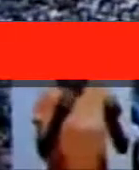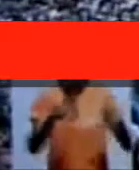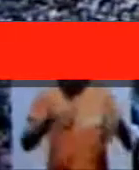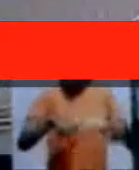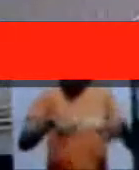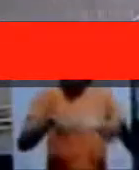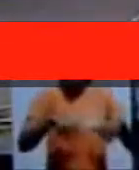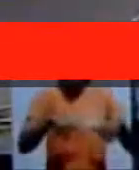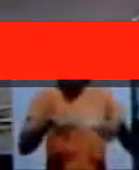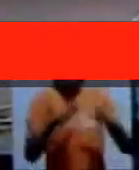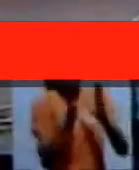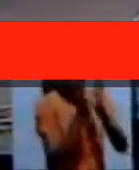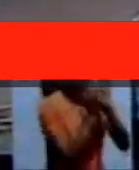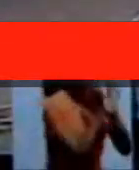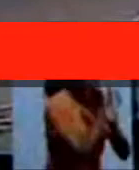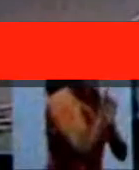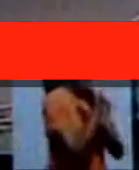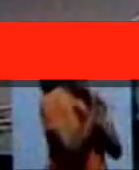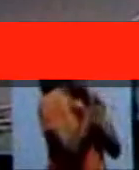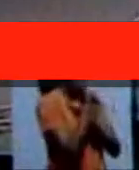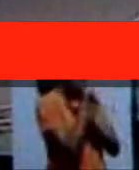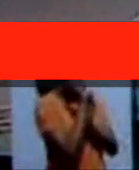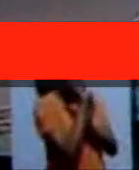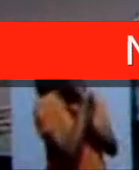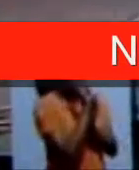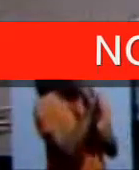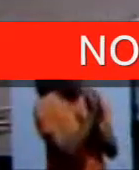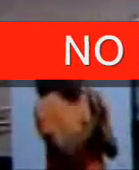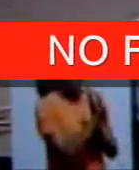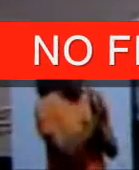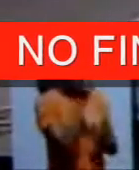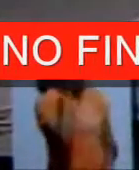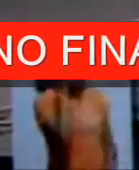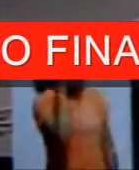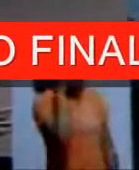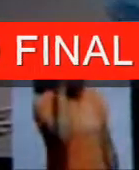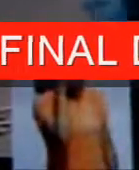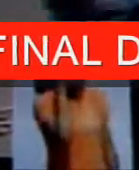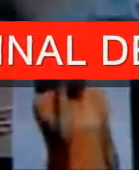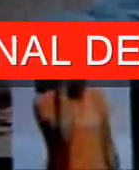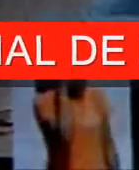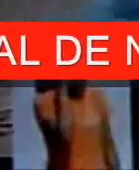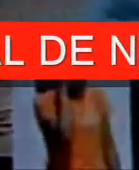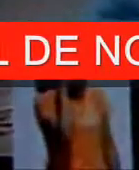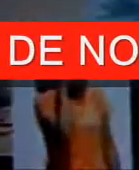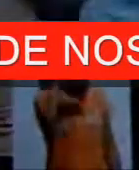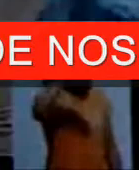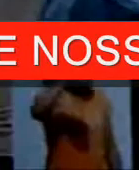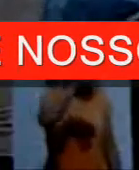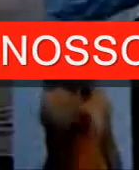Jesus olhou para ela, bem dentro dos olhos. Ele pensou outra coisa, mas ele falou: